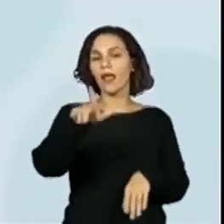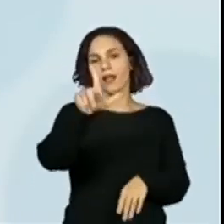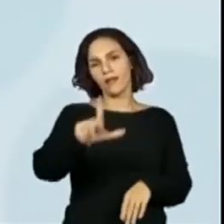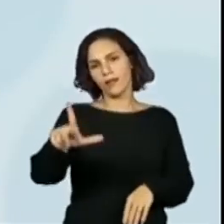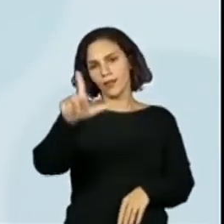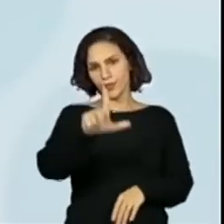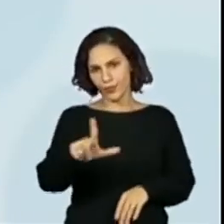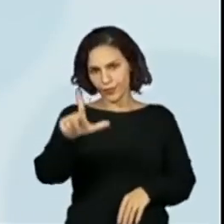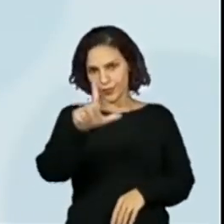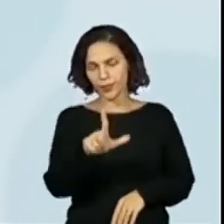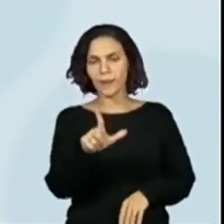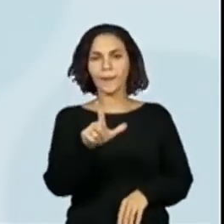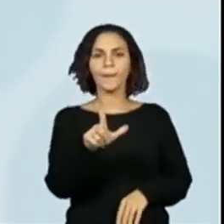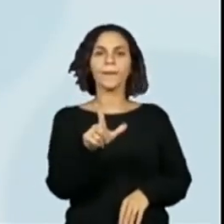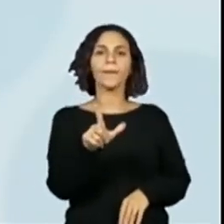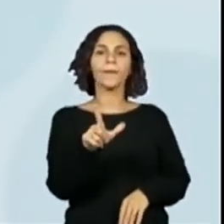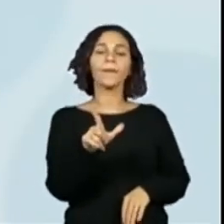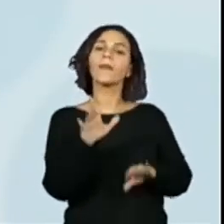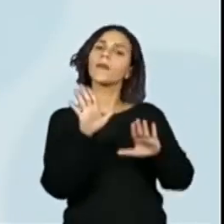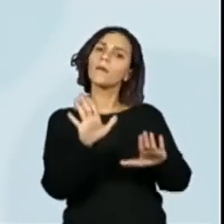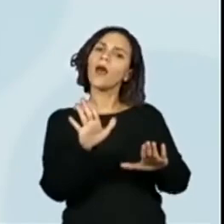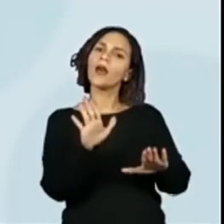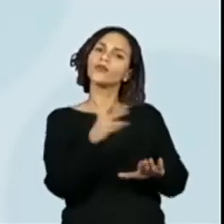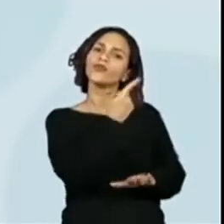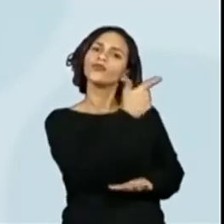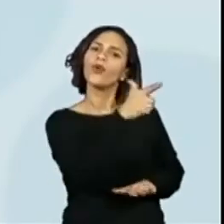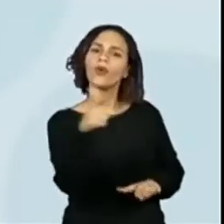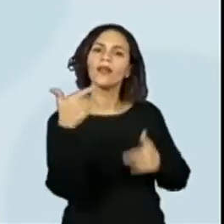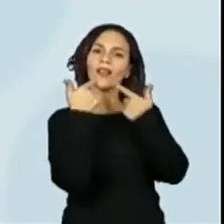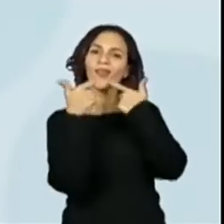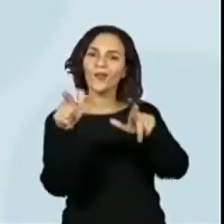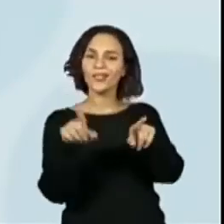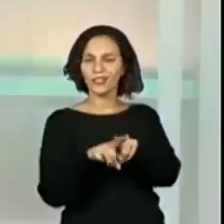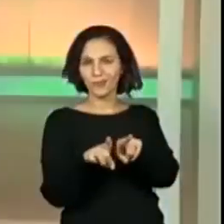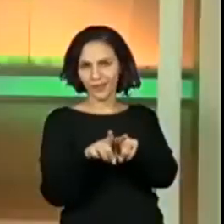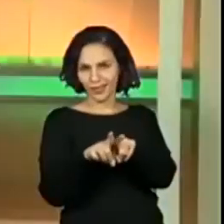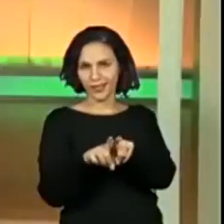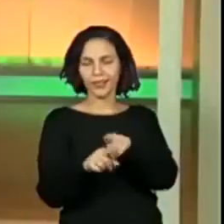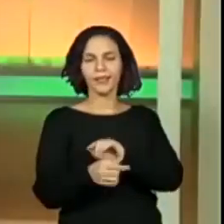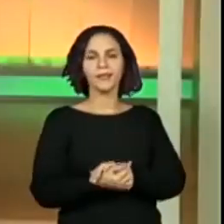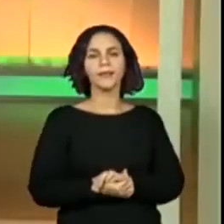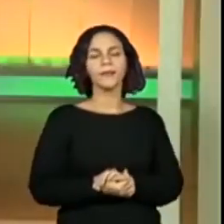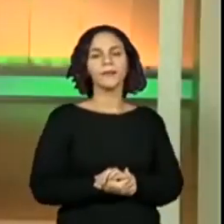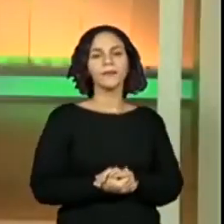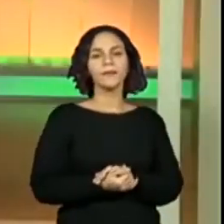literatura, mas em outras linguagens, né?